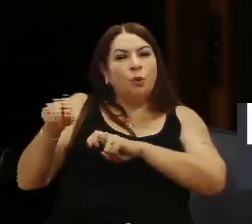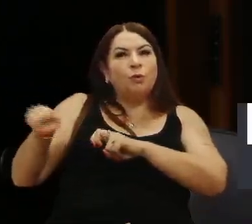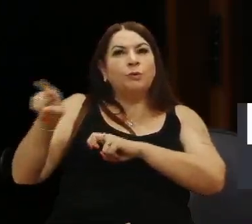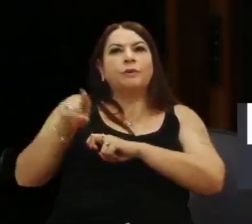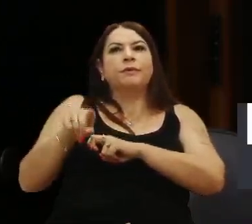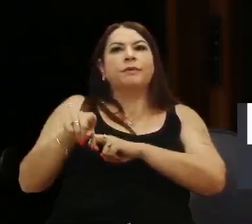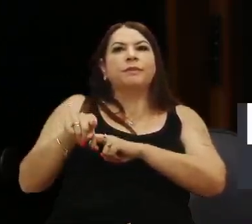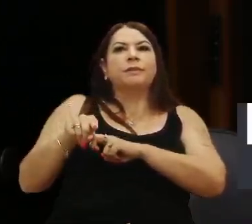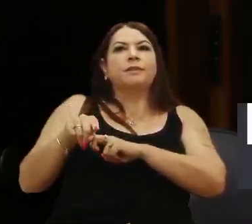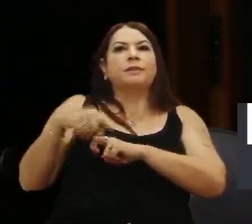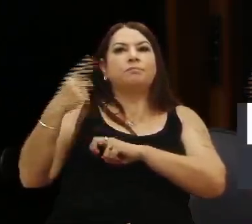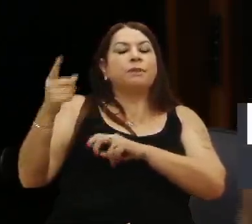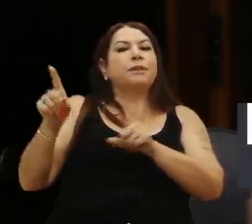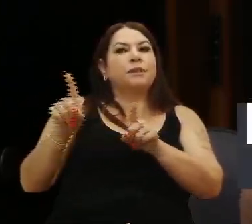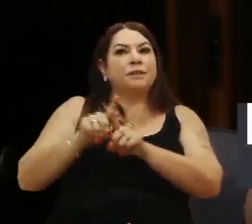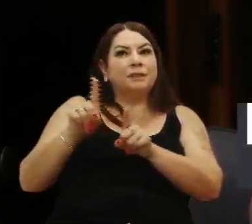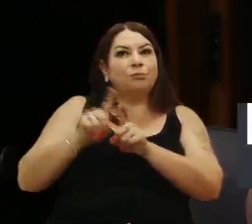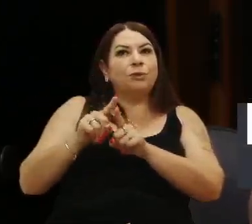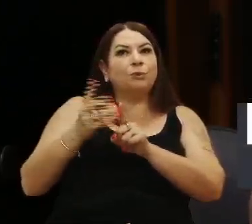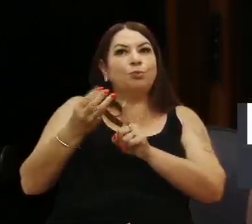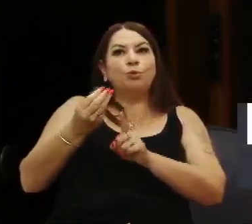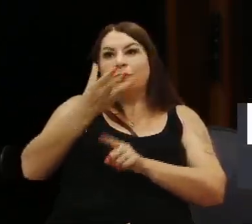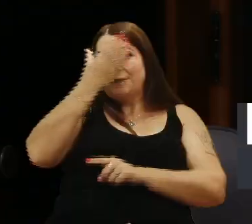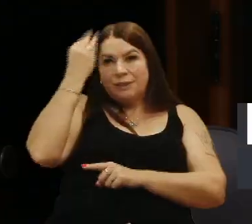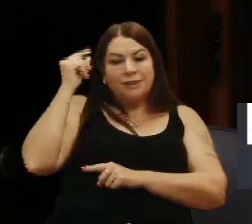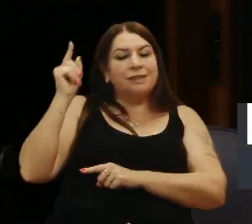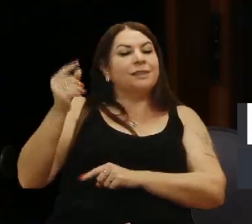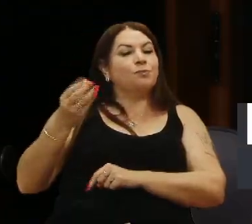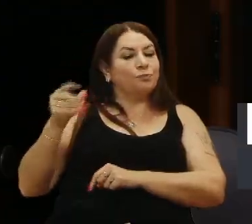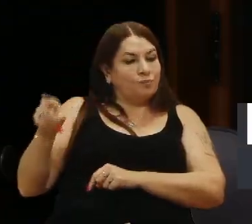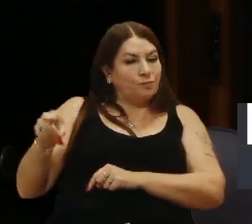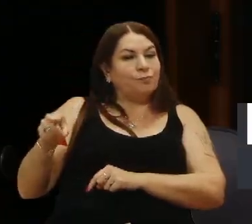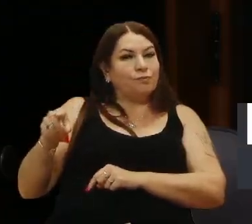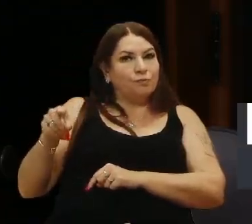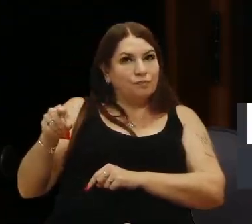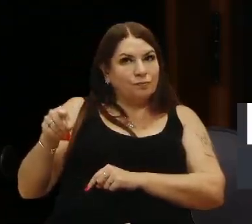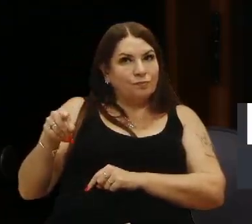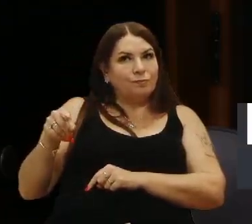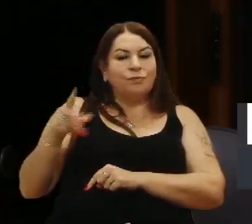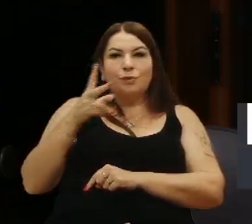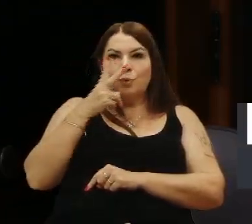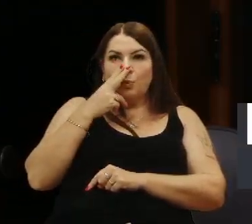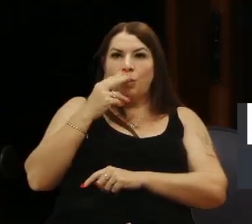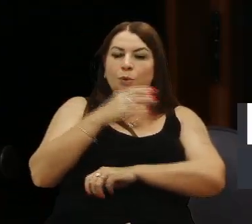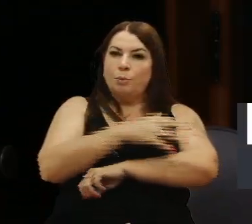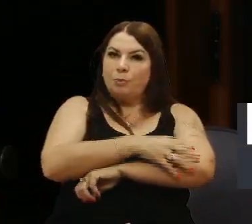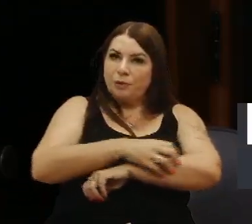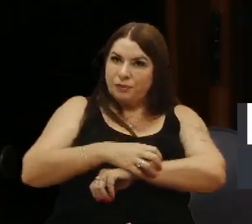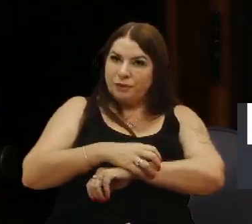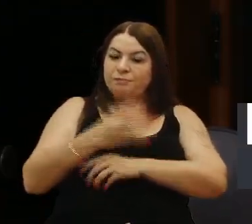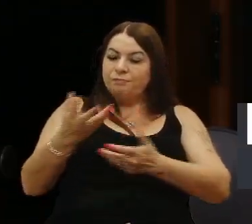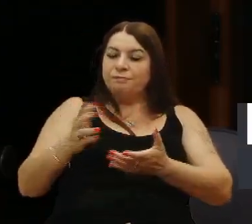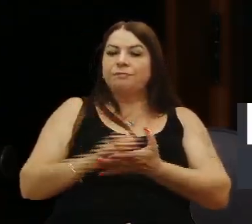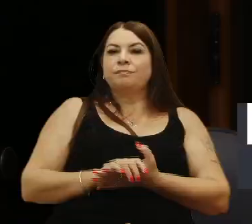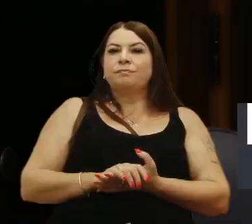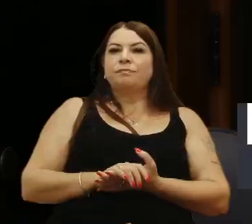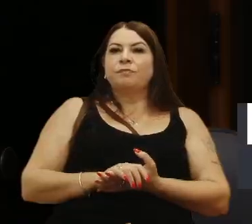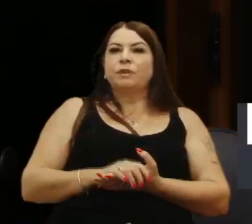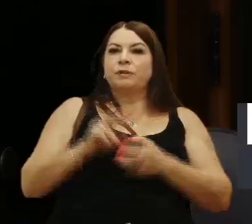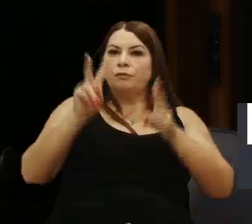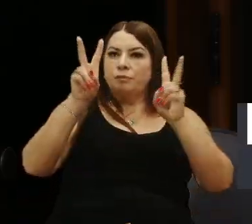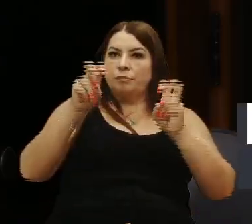é o interior, que também é muito esquecido. Muito. Tão como a periferia. Então, são